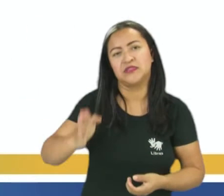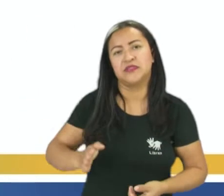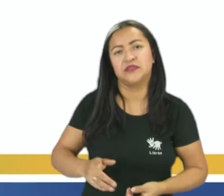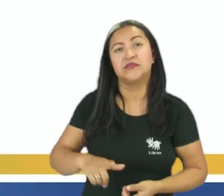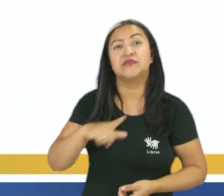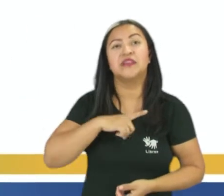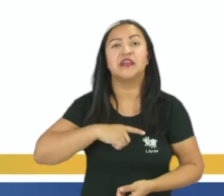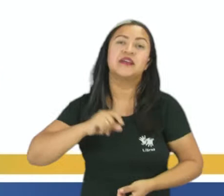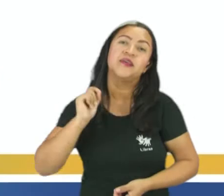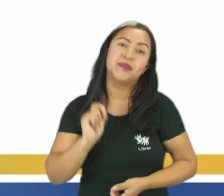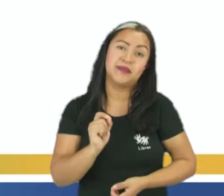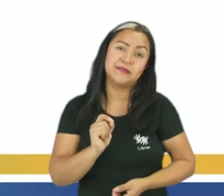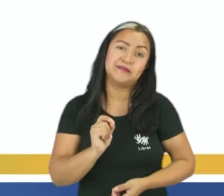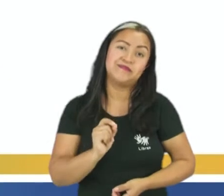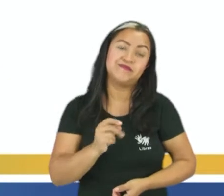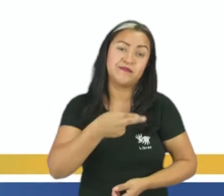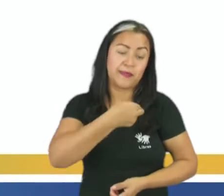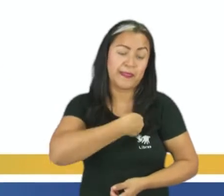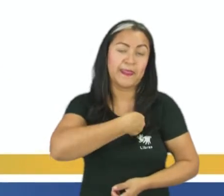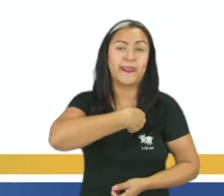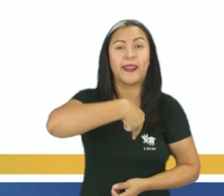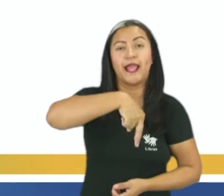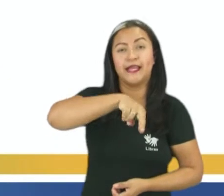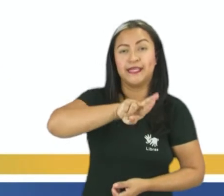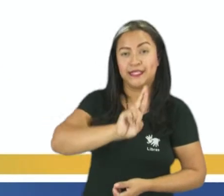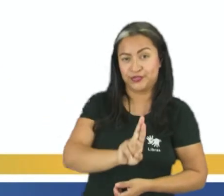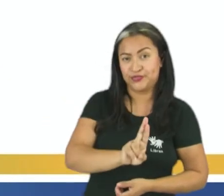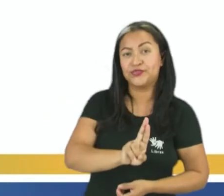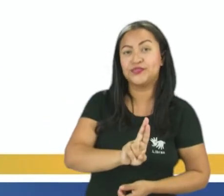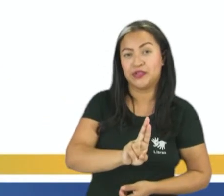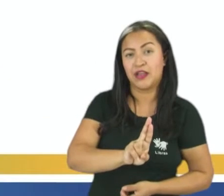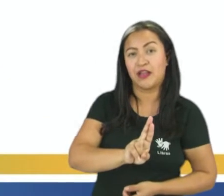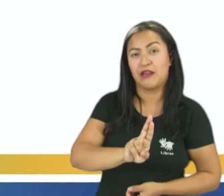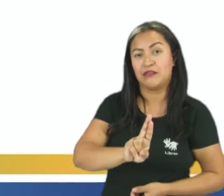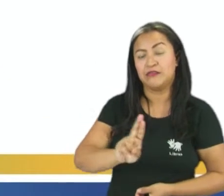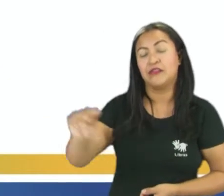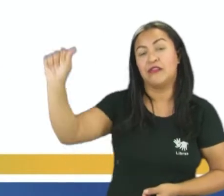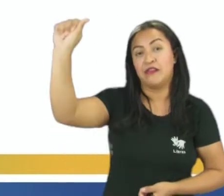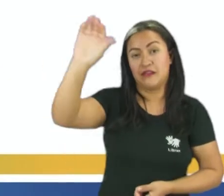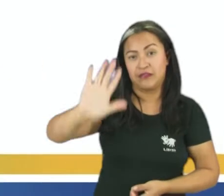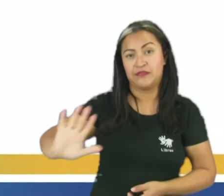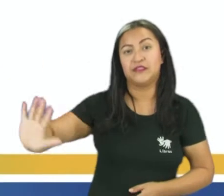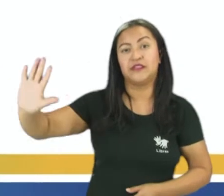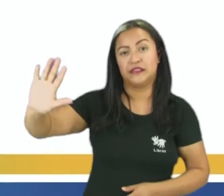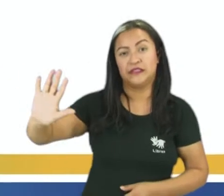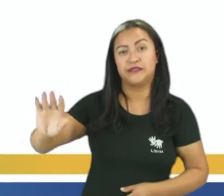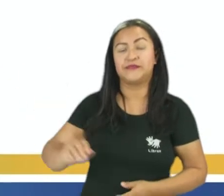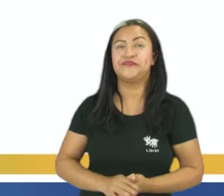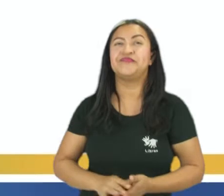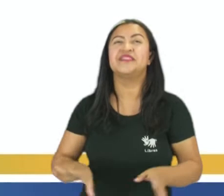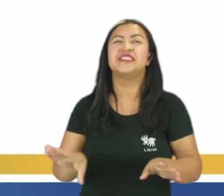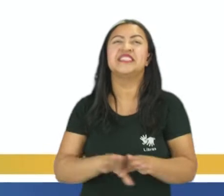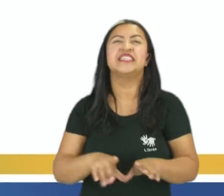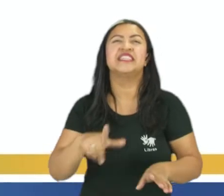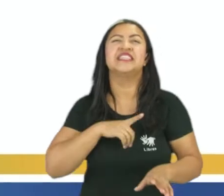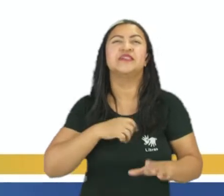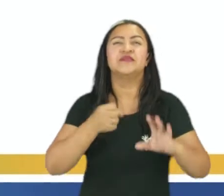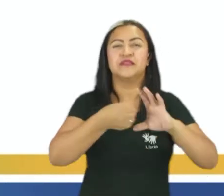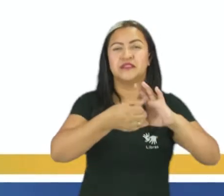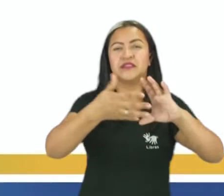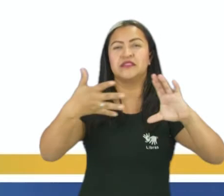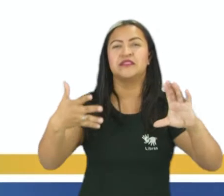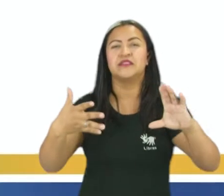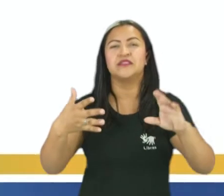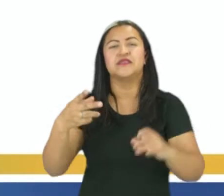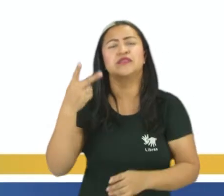a questão religiosa, né, essa religiosidade africana, que aí a gente vai ter algumas características comuns